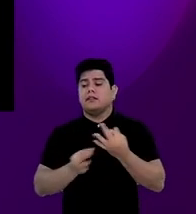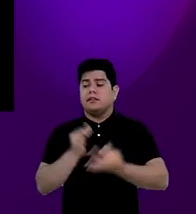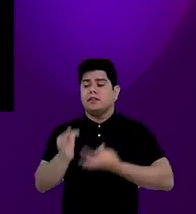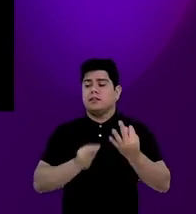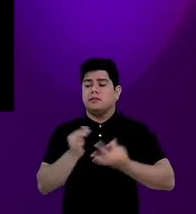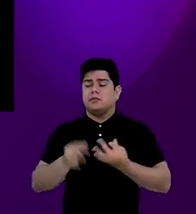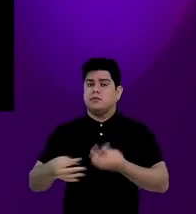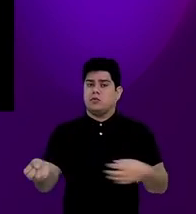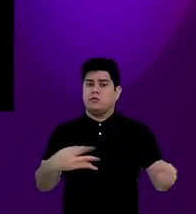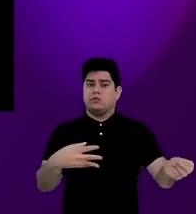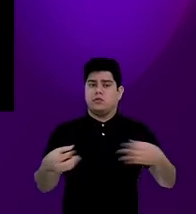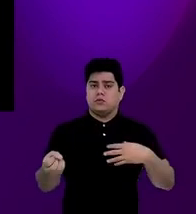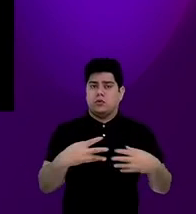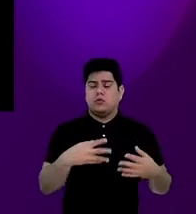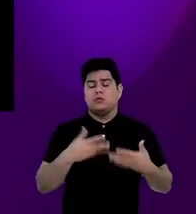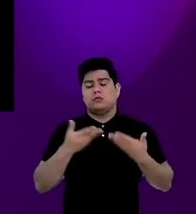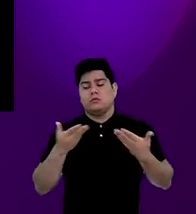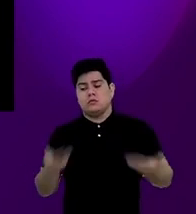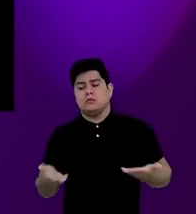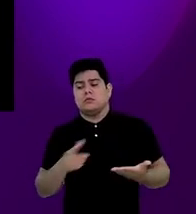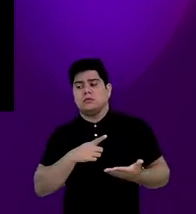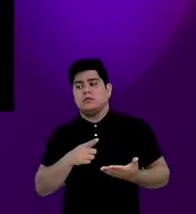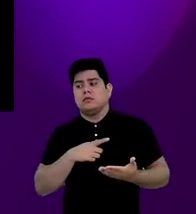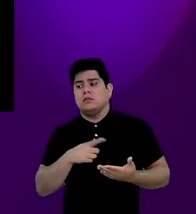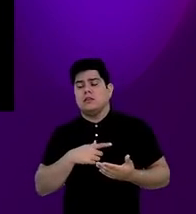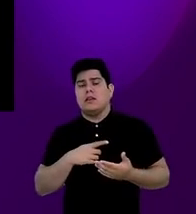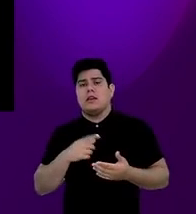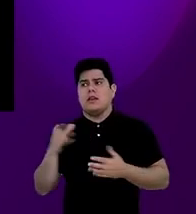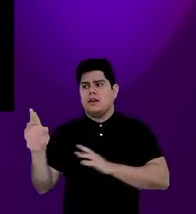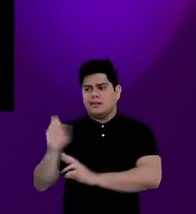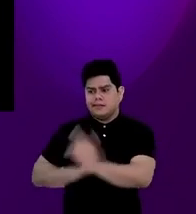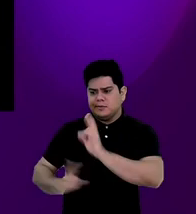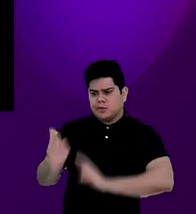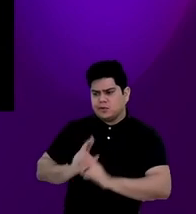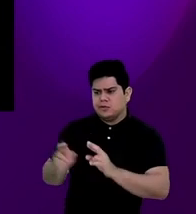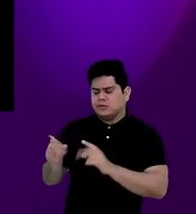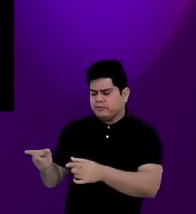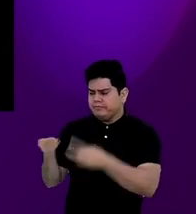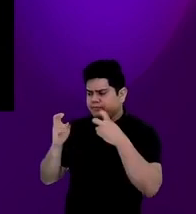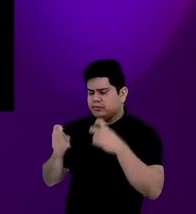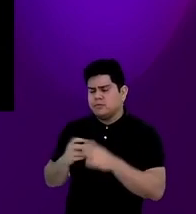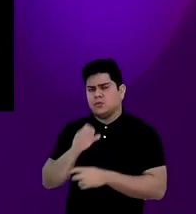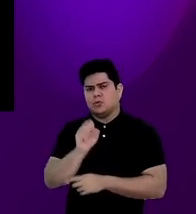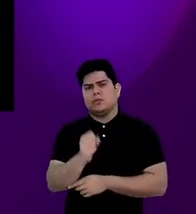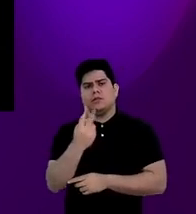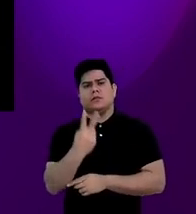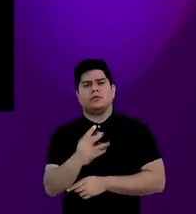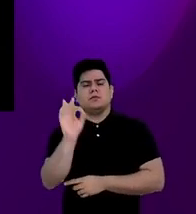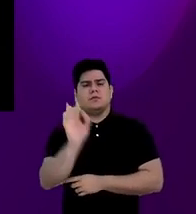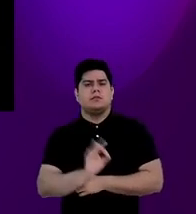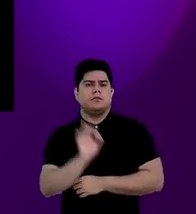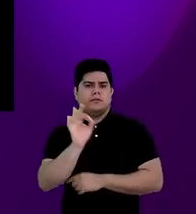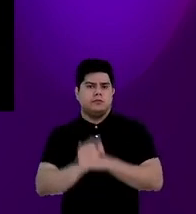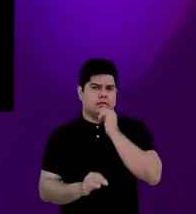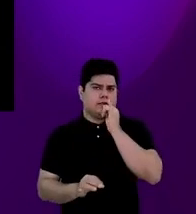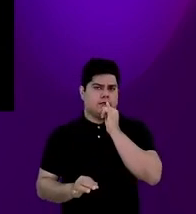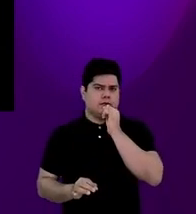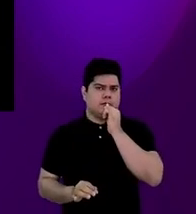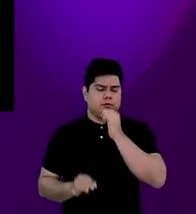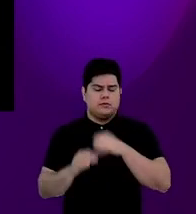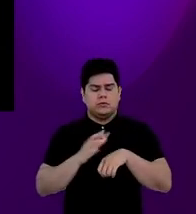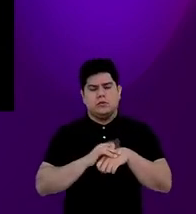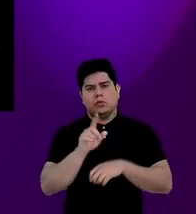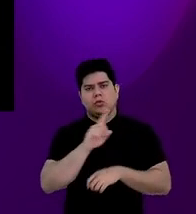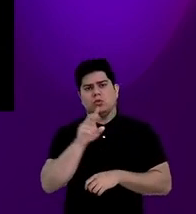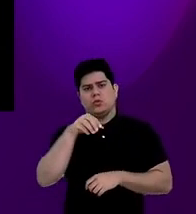muito inovador, tanto e pela taxa de resposta que vocês observam aqui, de 82%, por exemplo, no ZUMA, com remissão